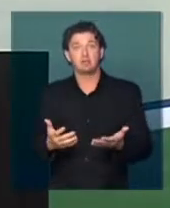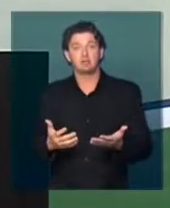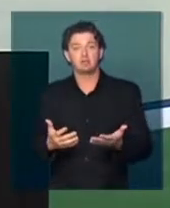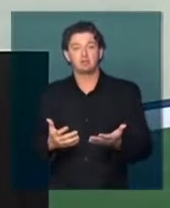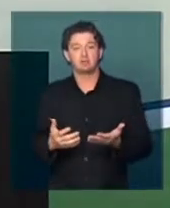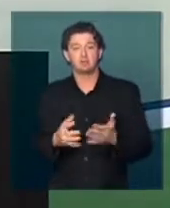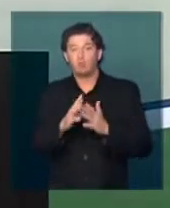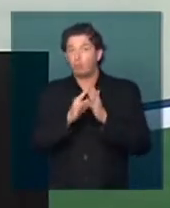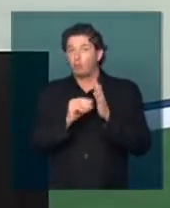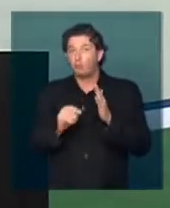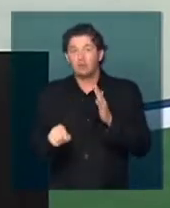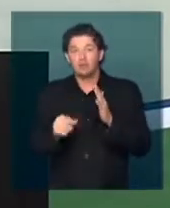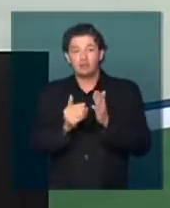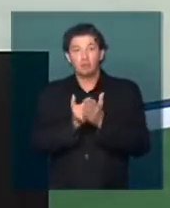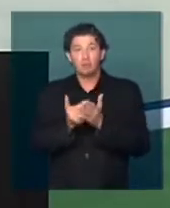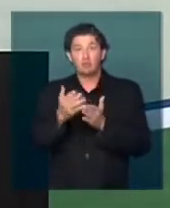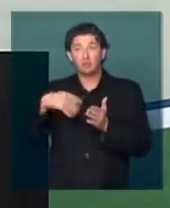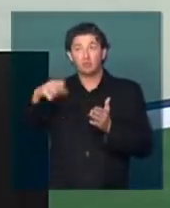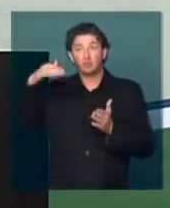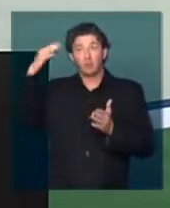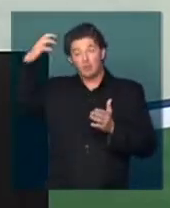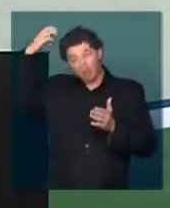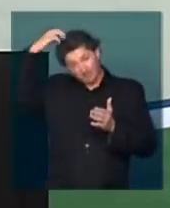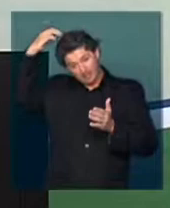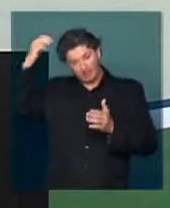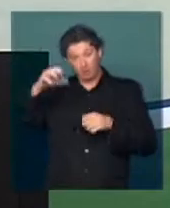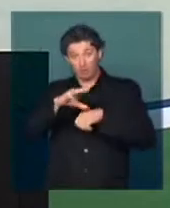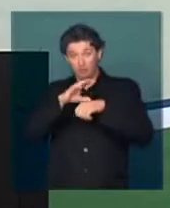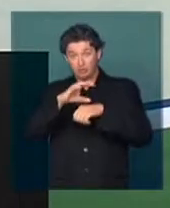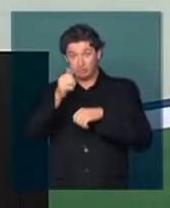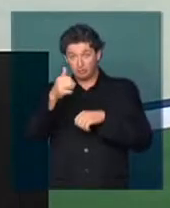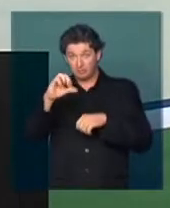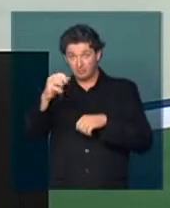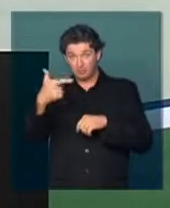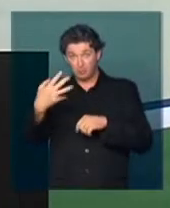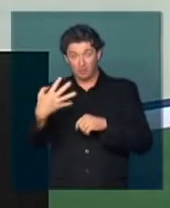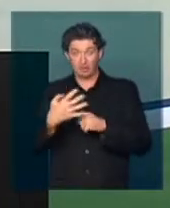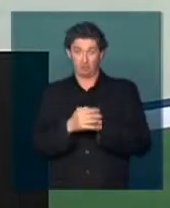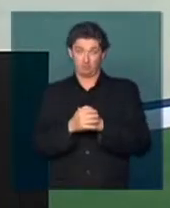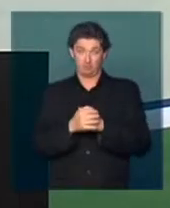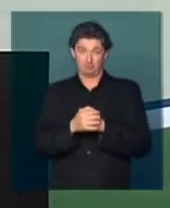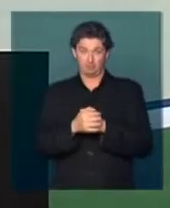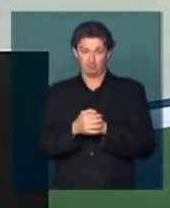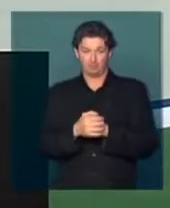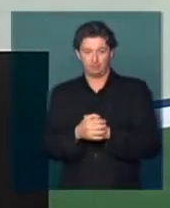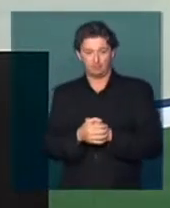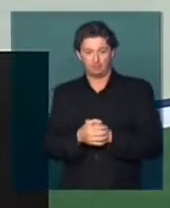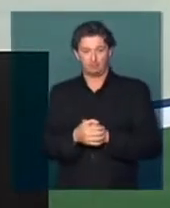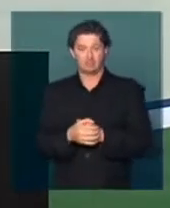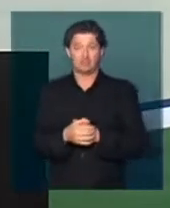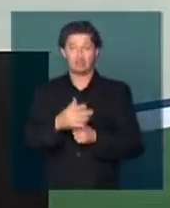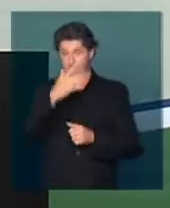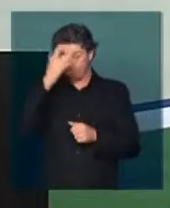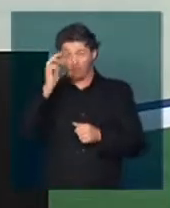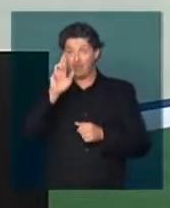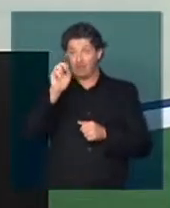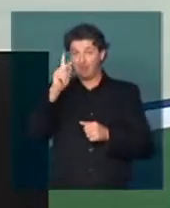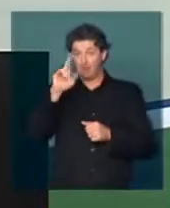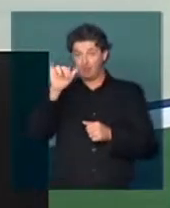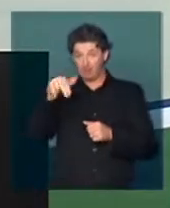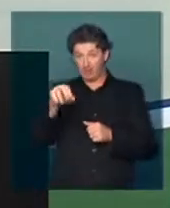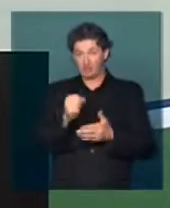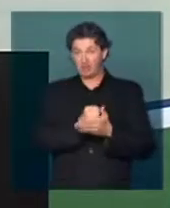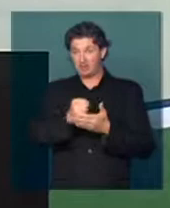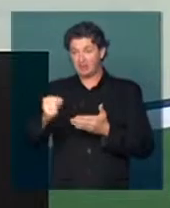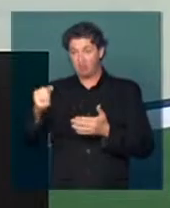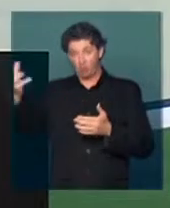esse modelo começa no Império, com a Constituição de 24. Mesmo os republicanos, após